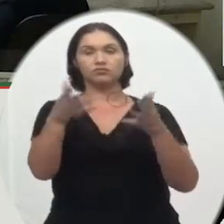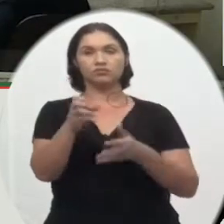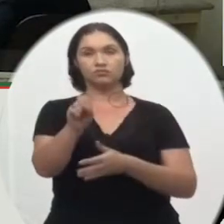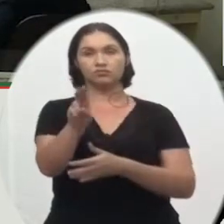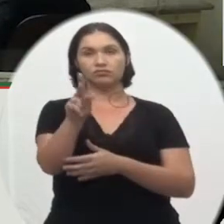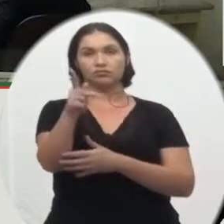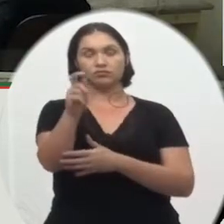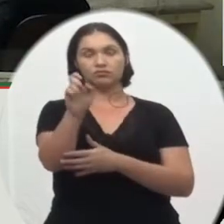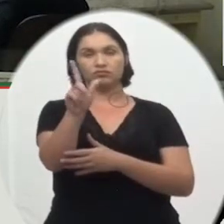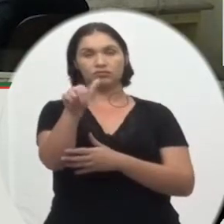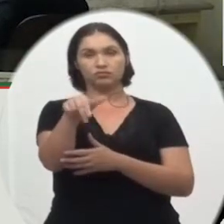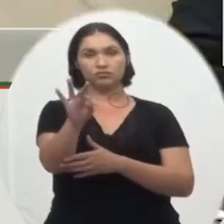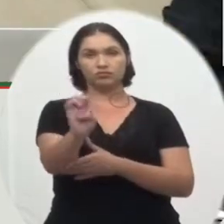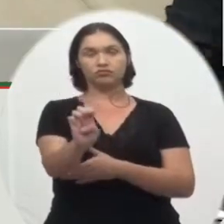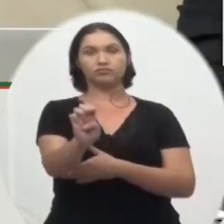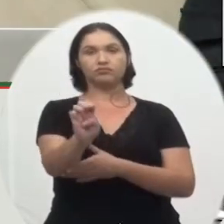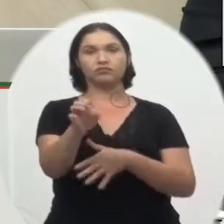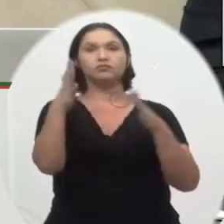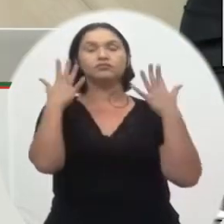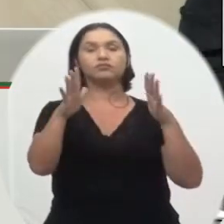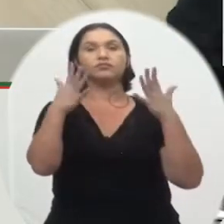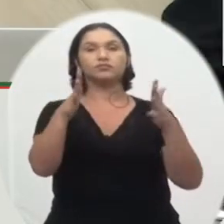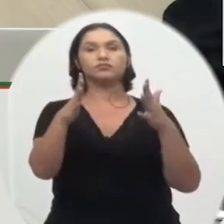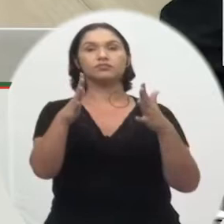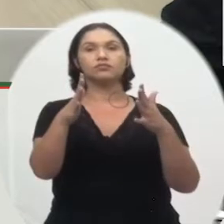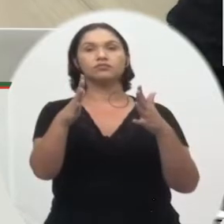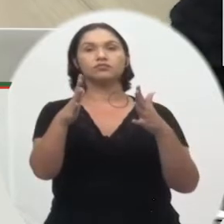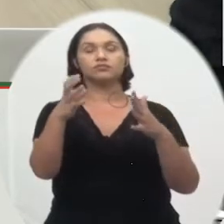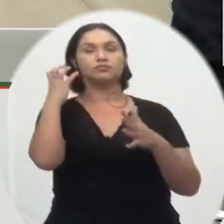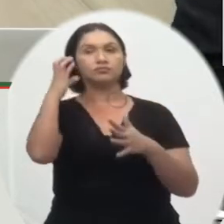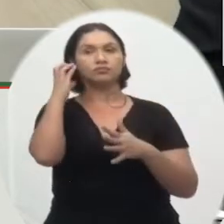como suplente, aplaudindo a Rádio Vertical.